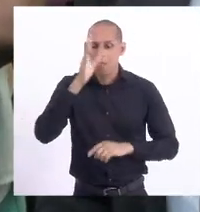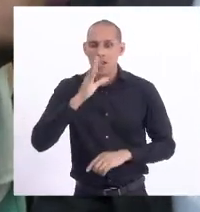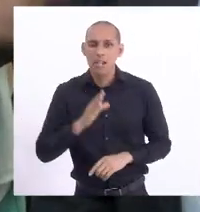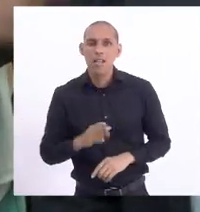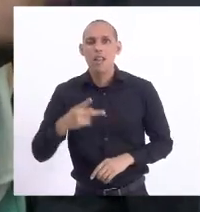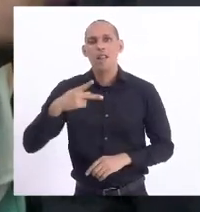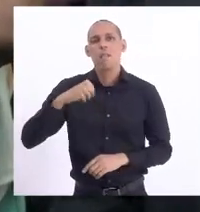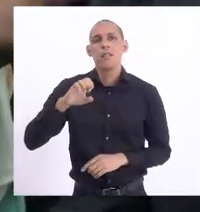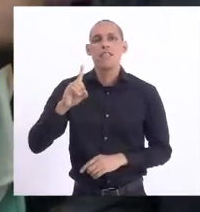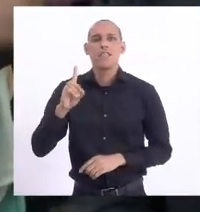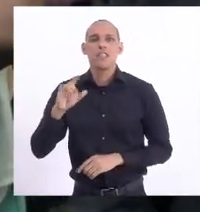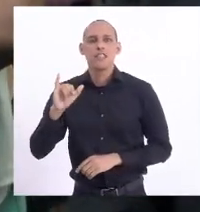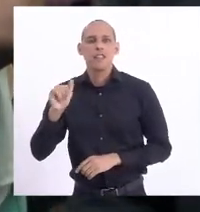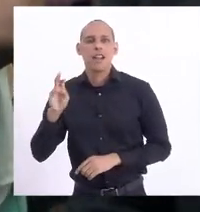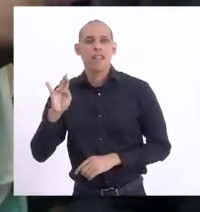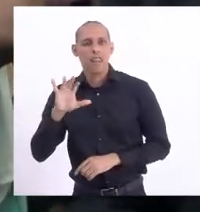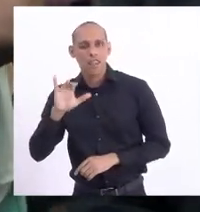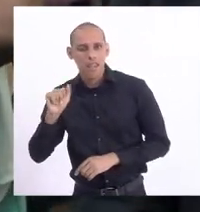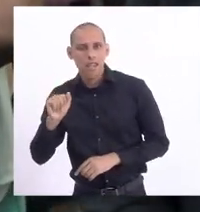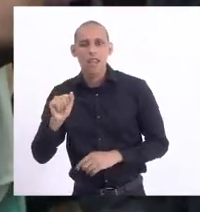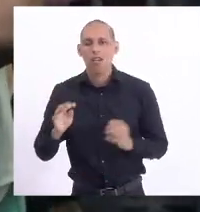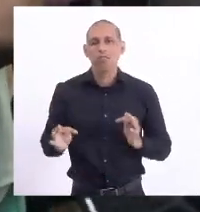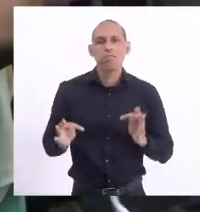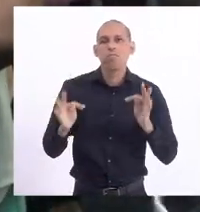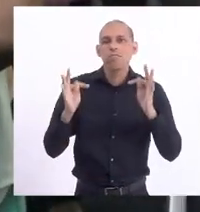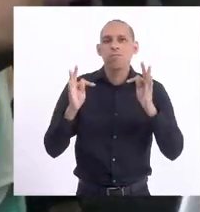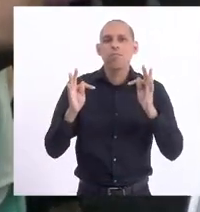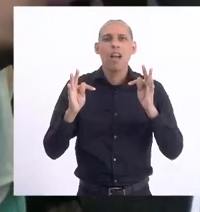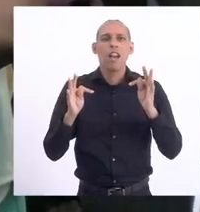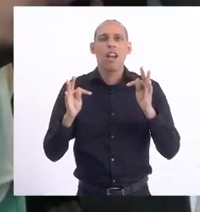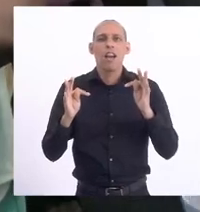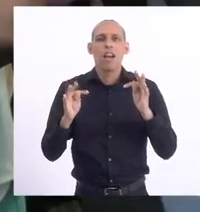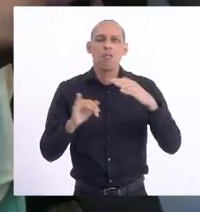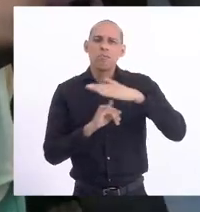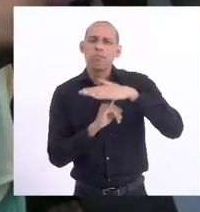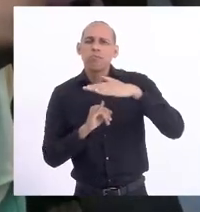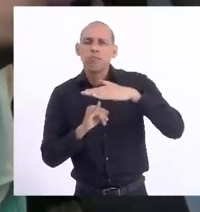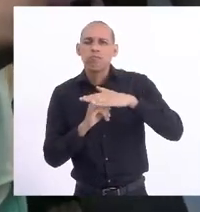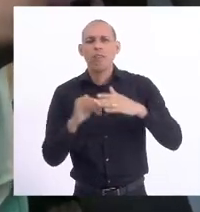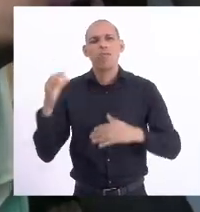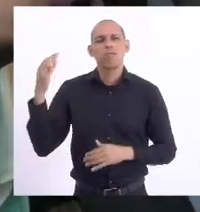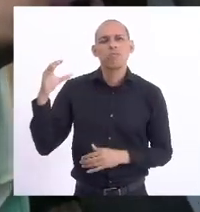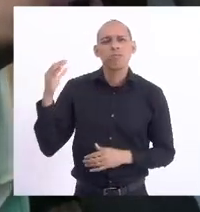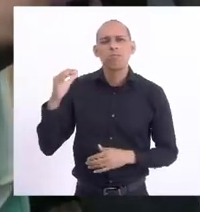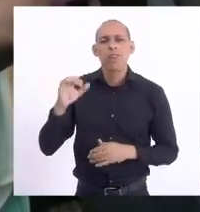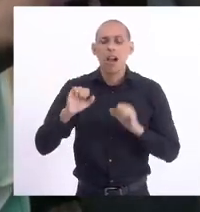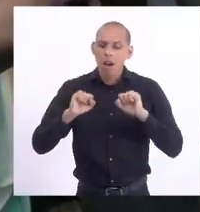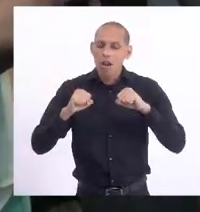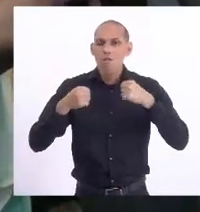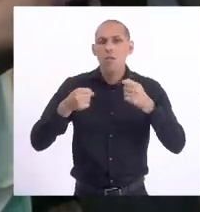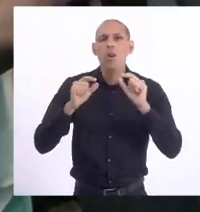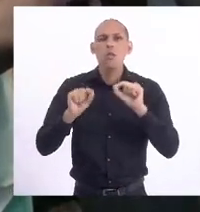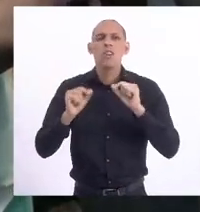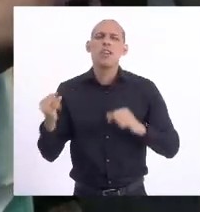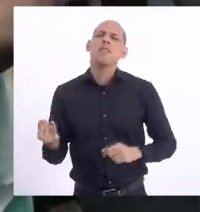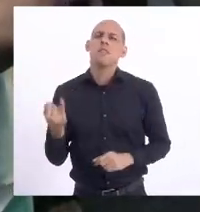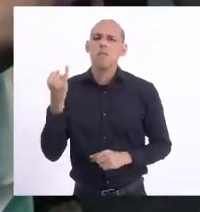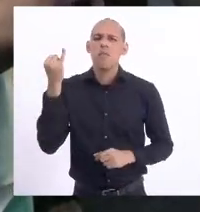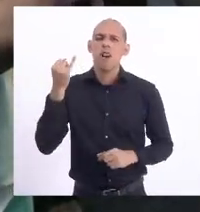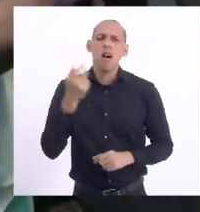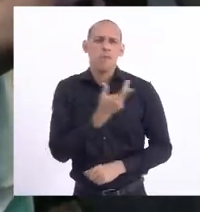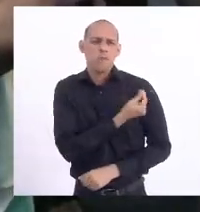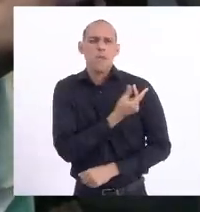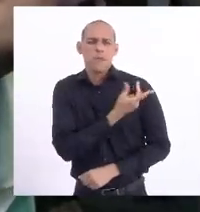de Infectologia, todas as instituições científicas têm reafirmado a importância da vacinação